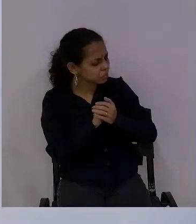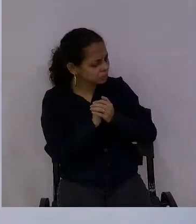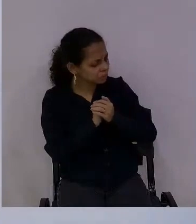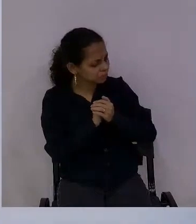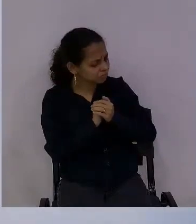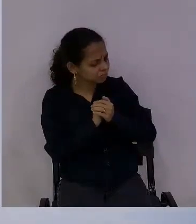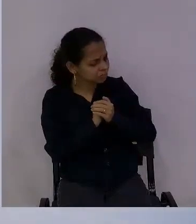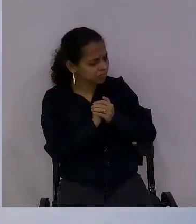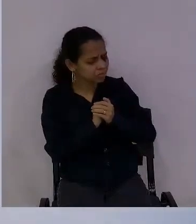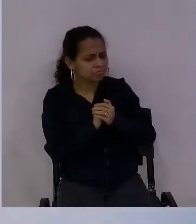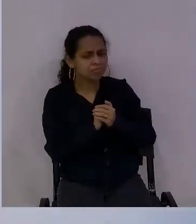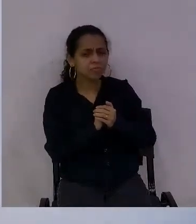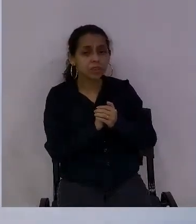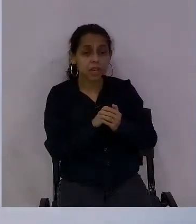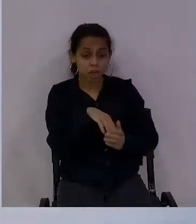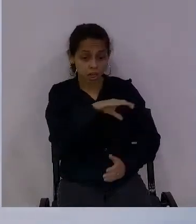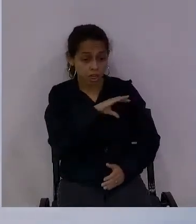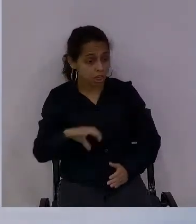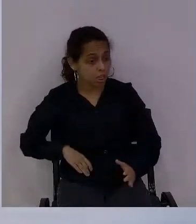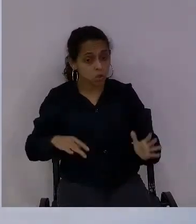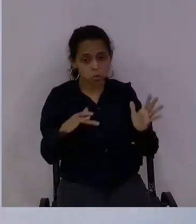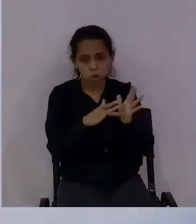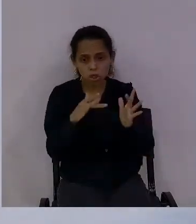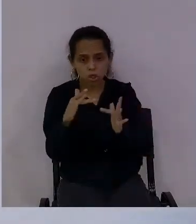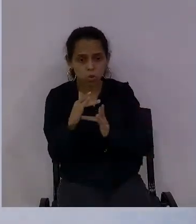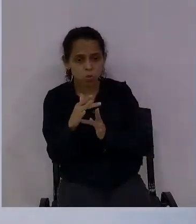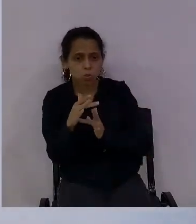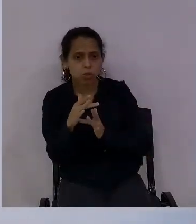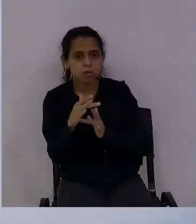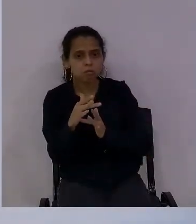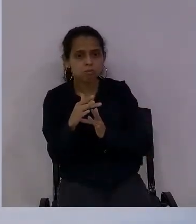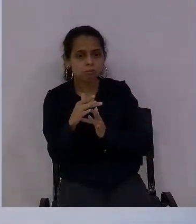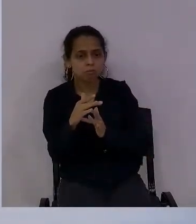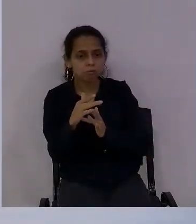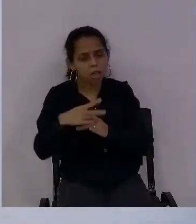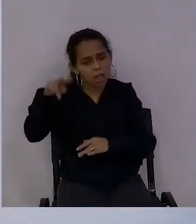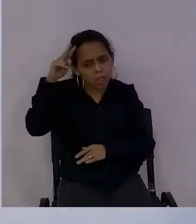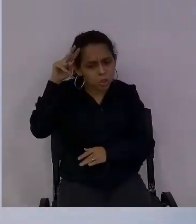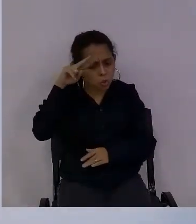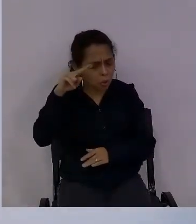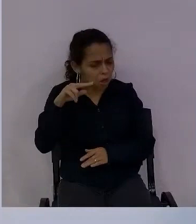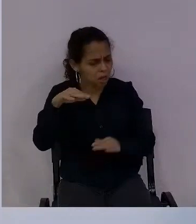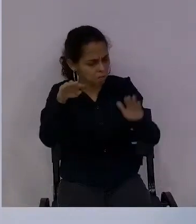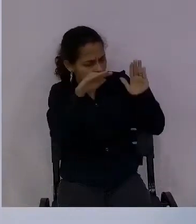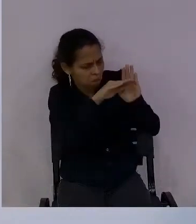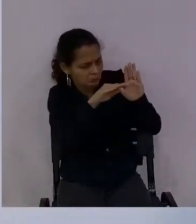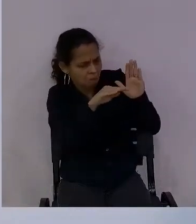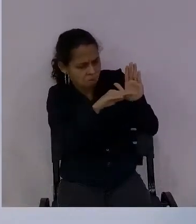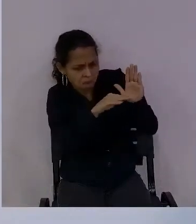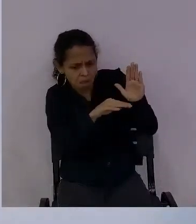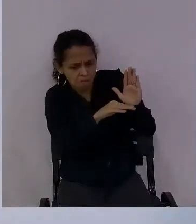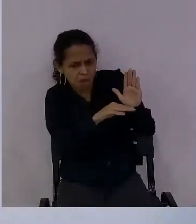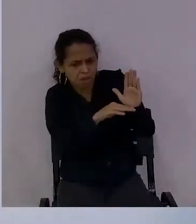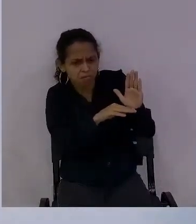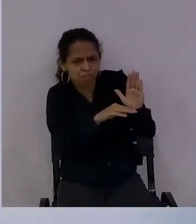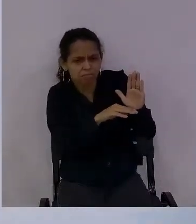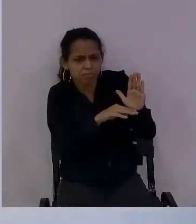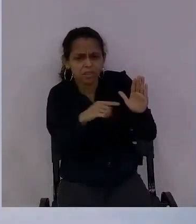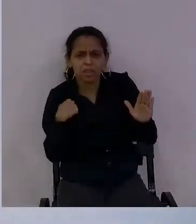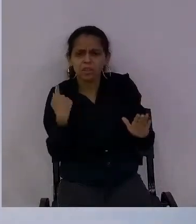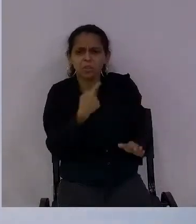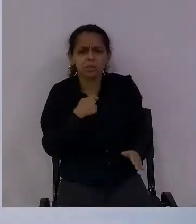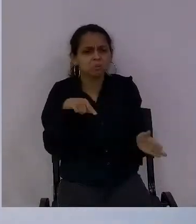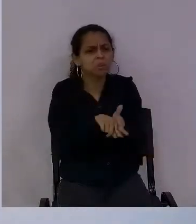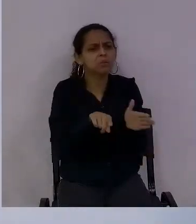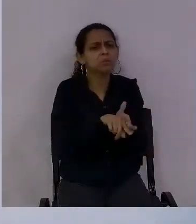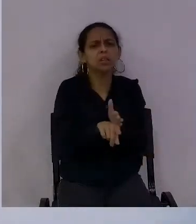nosso Senhor Jesus, aquele que é o Deus encarnado, a gente pode fazer a mesma pergunta: para que tantos ritos? Se para